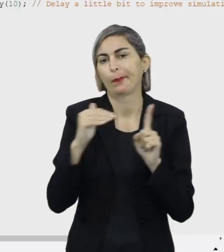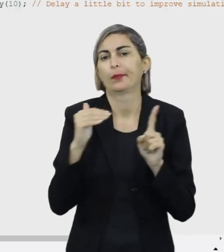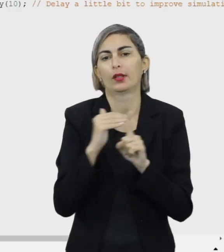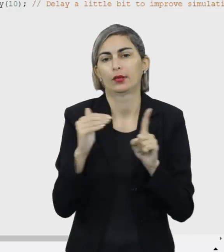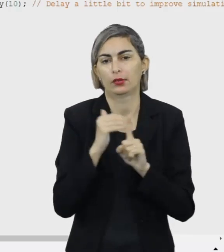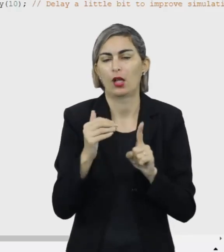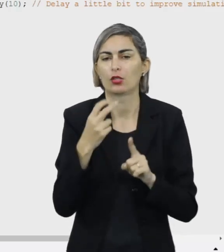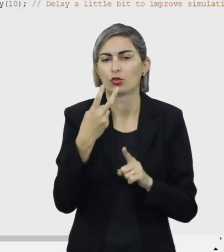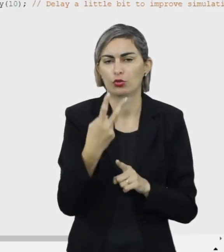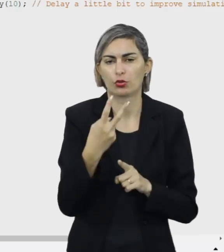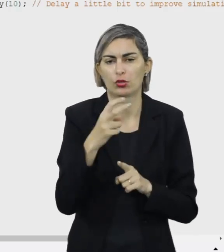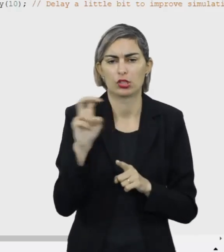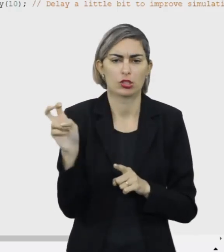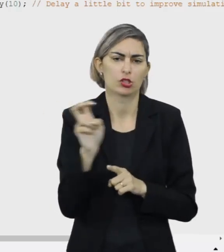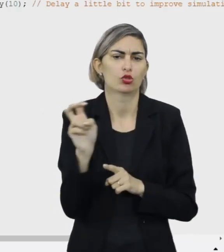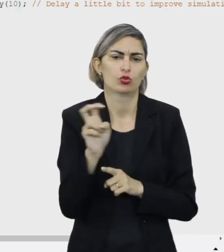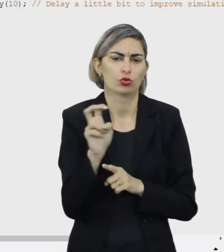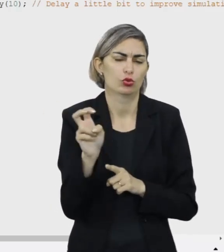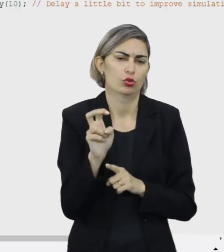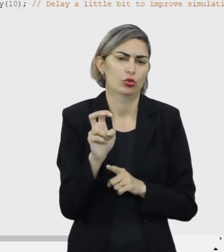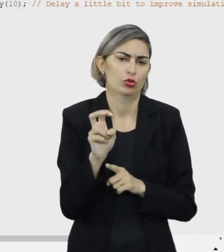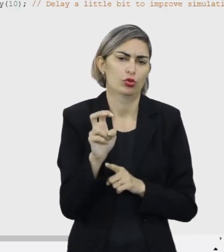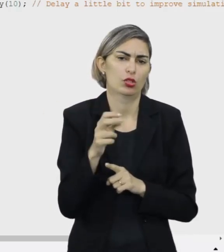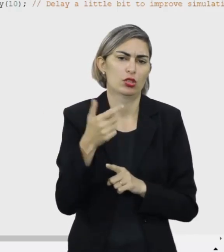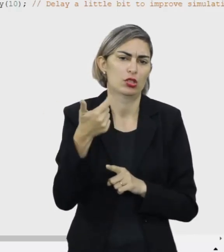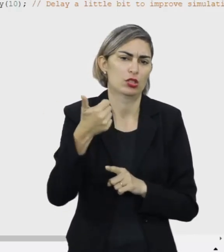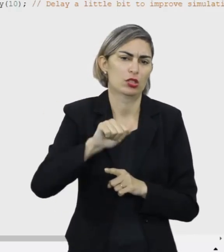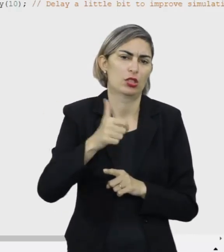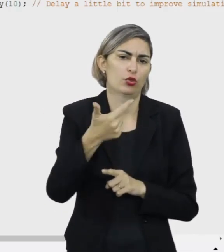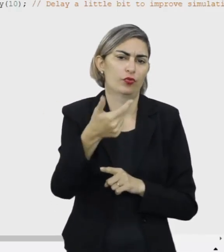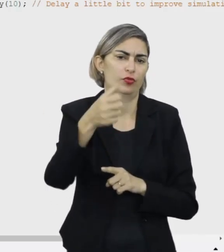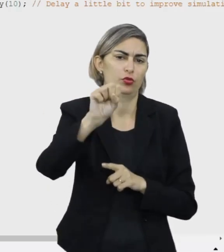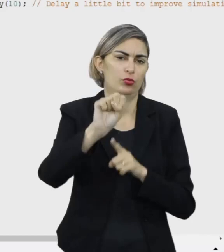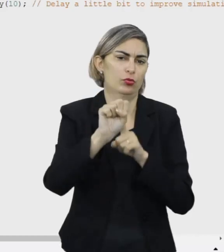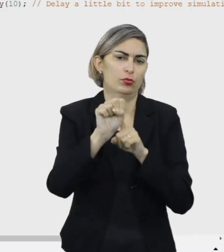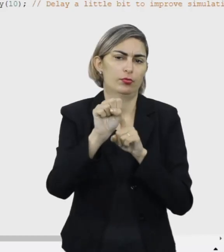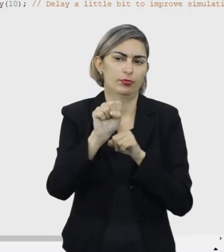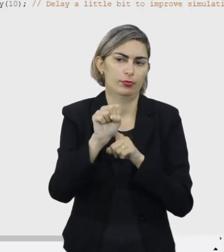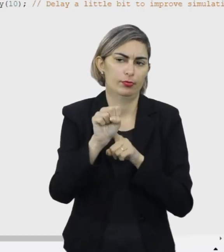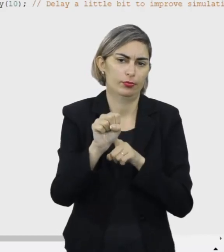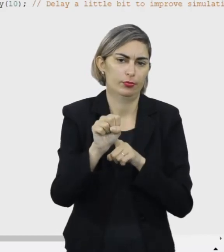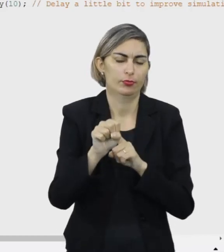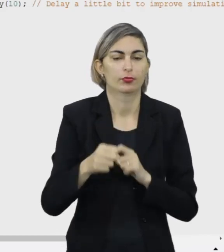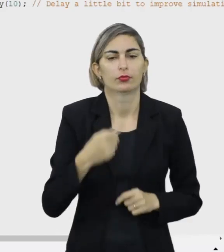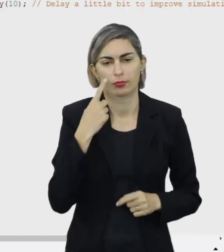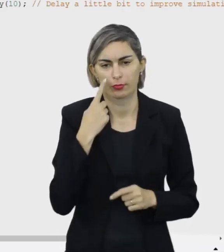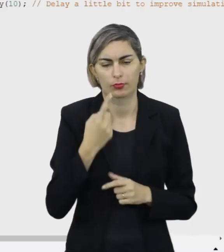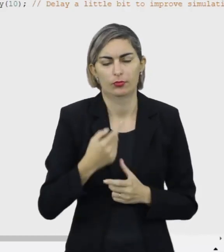metade de 255, metade de 256 daria 128. Então vamos lá, vamos simular isso aqui.